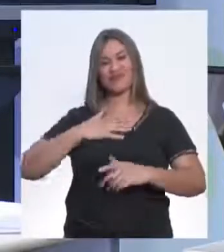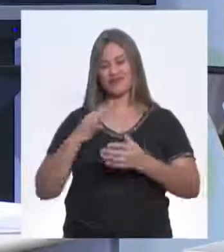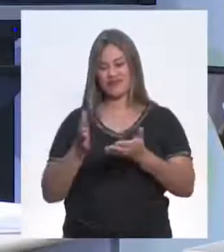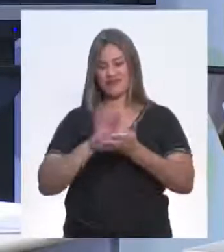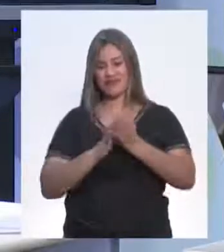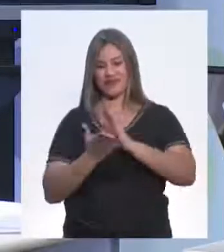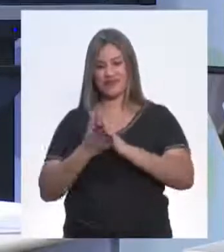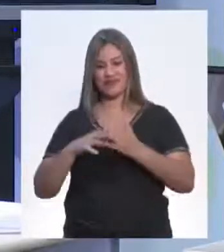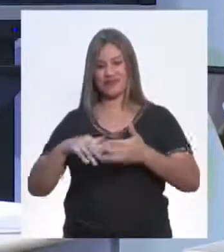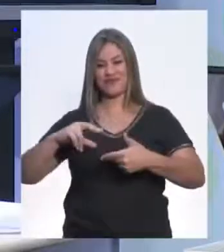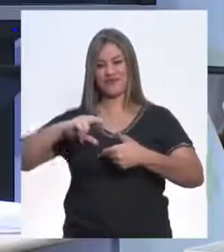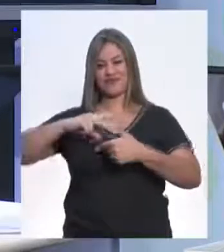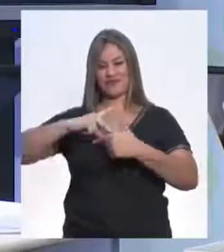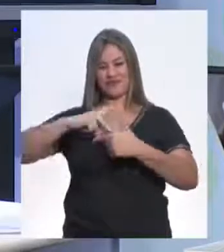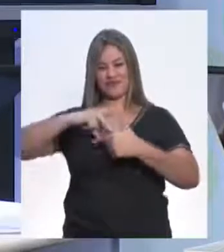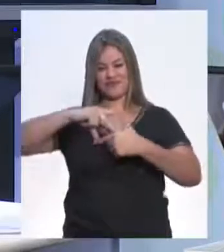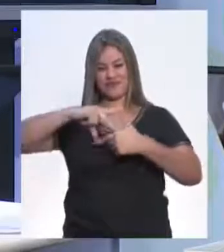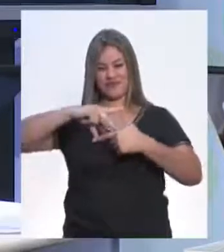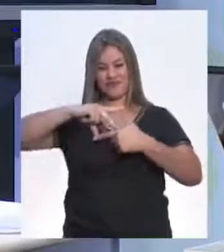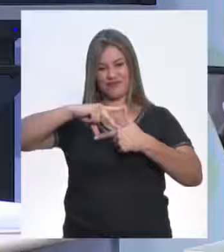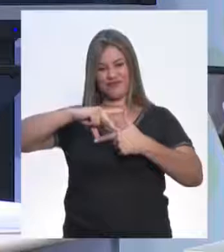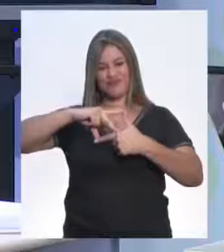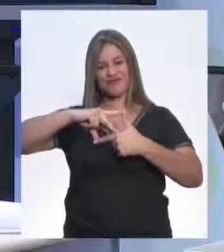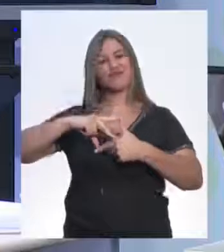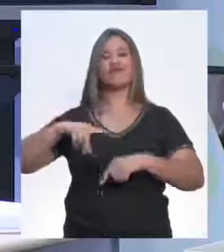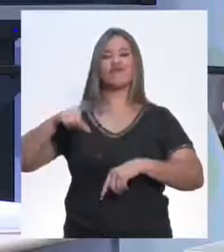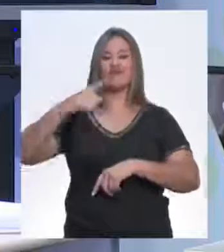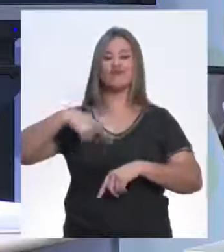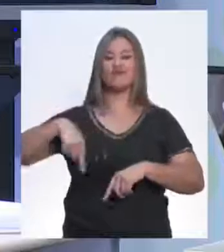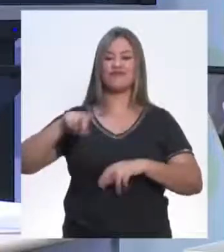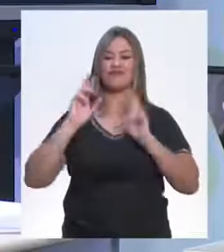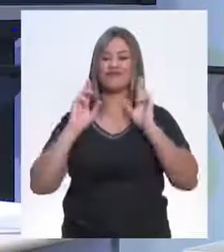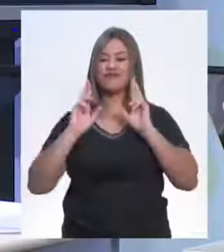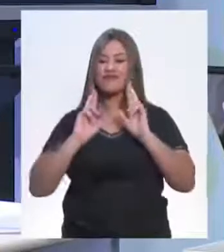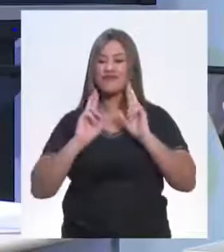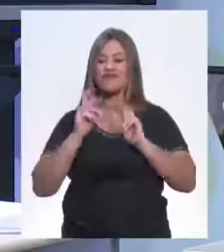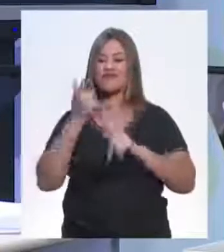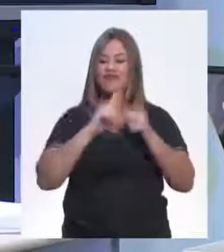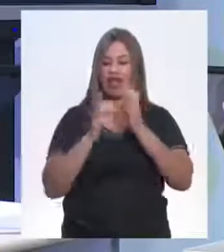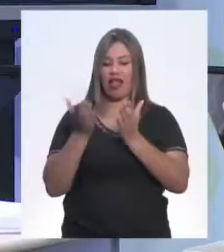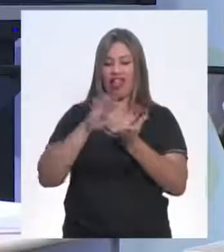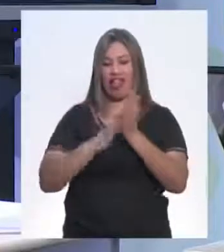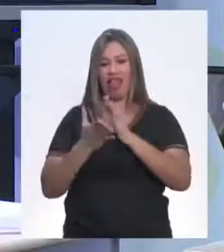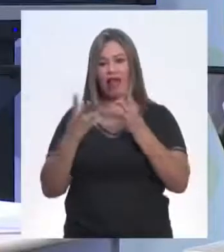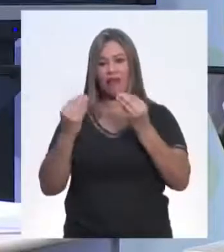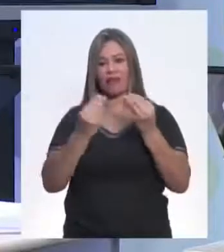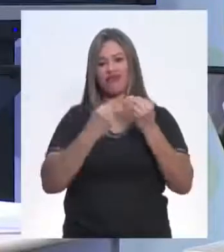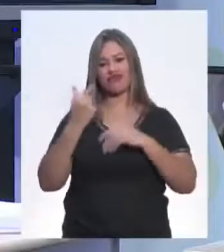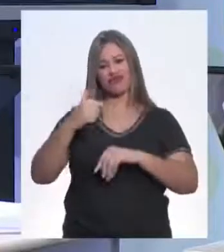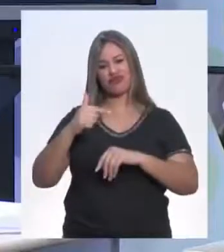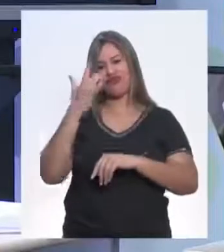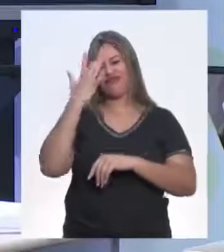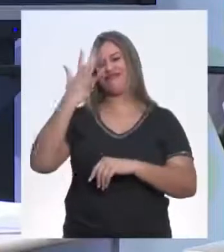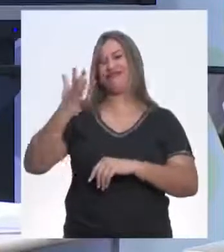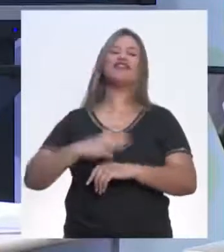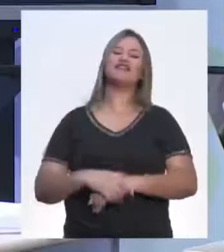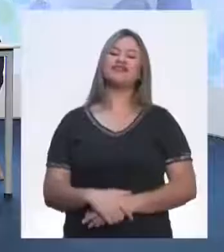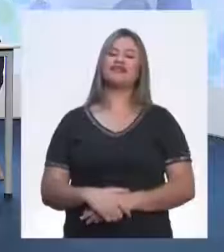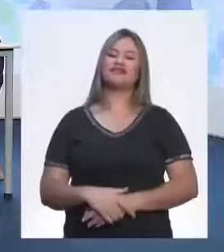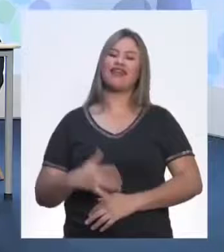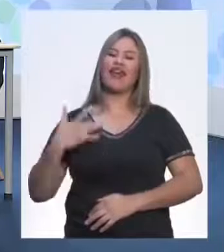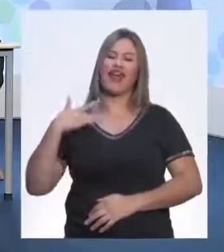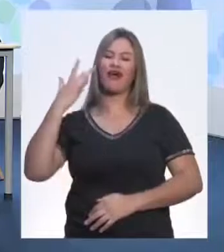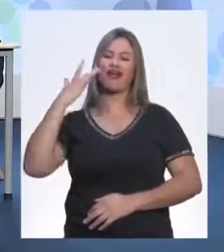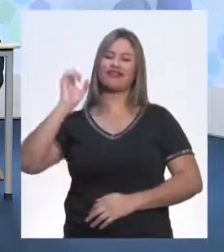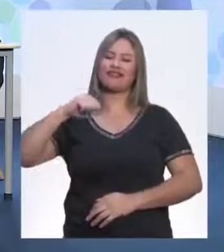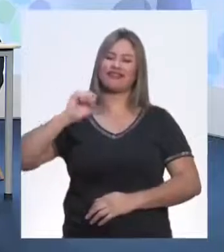construído esse Tangram aí. Espero que vocês tenham conseguido fazer. Não tem muitas dobras, né, Ale? Acho que eles conseguiram sim. Eu acho que